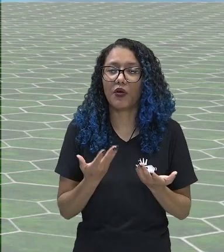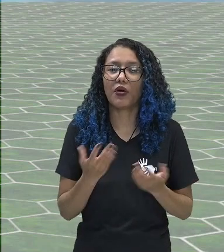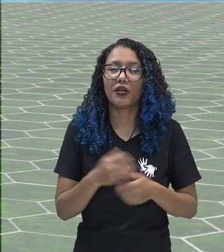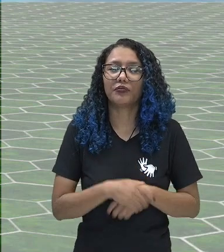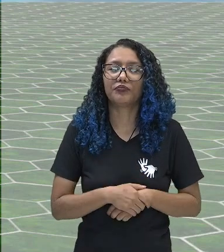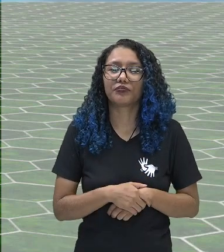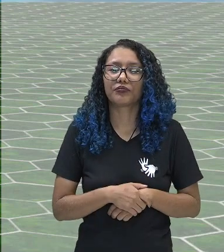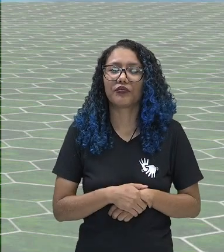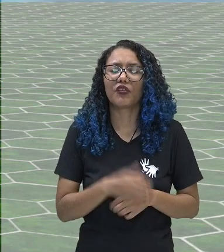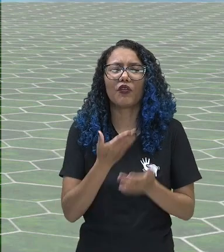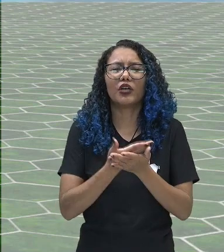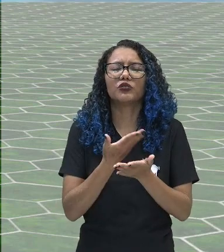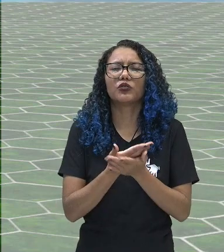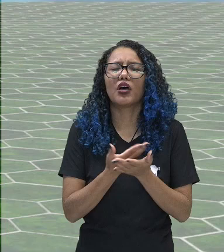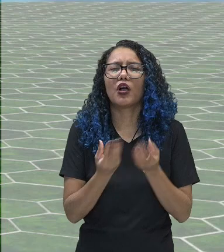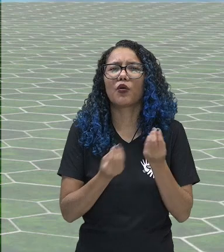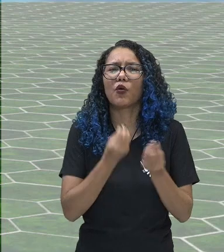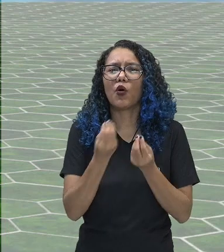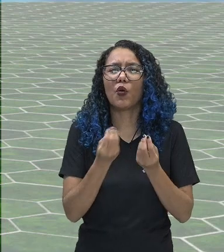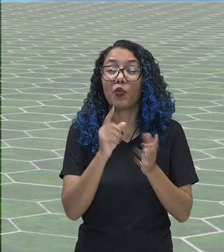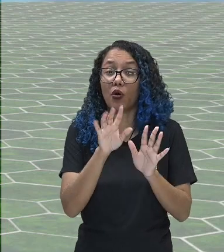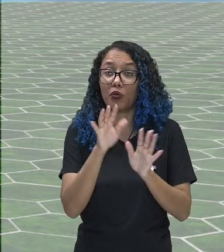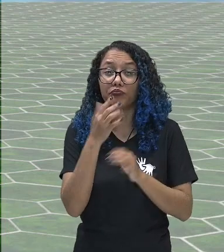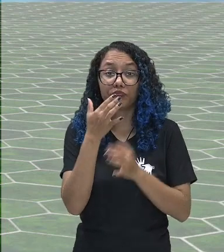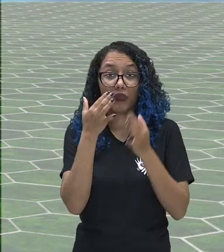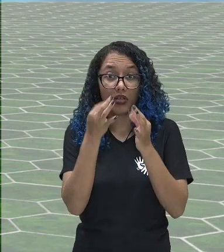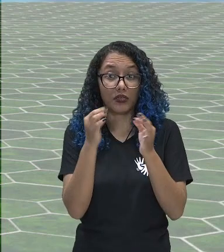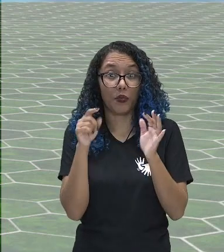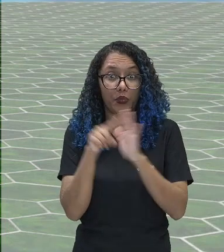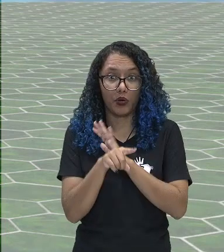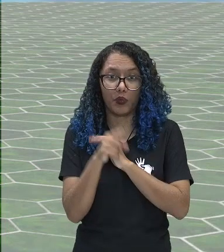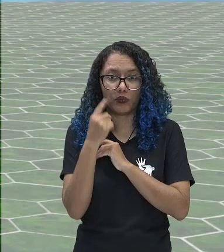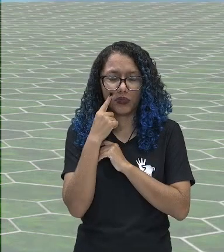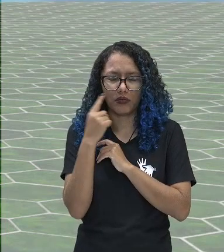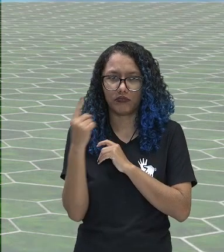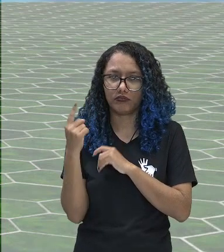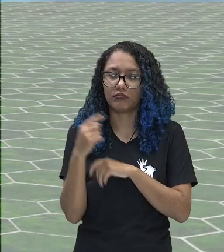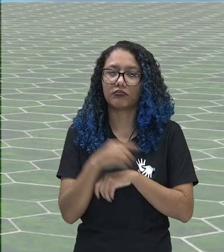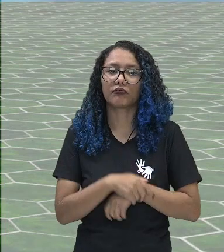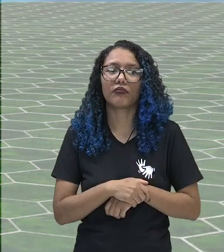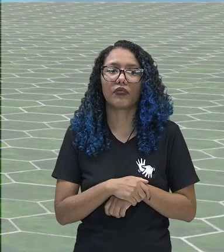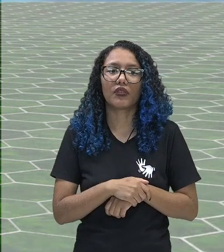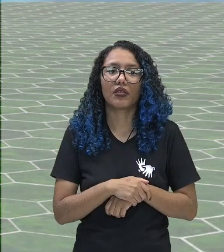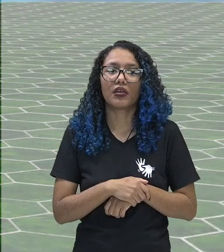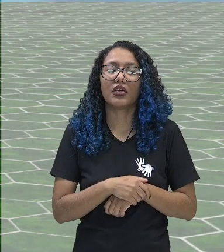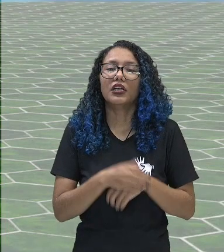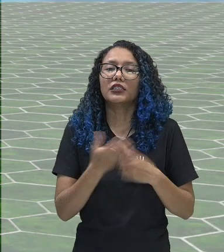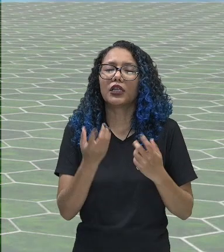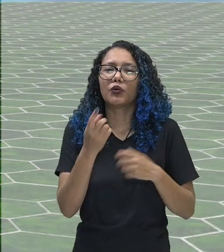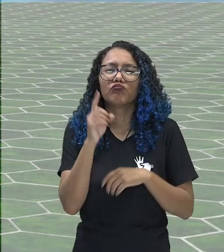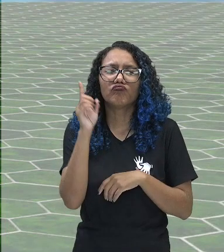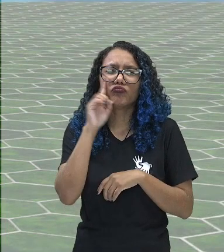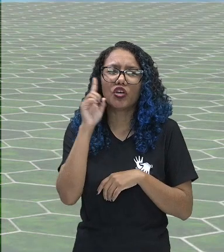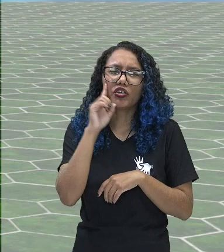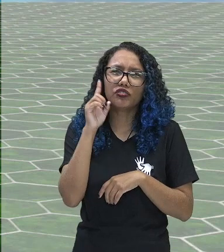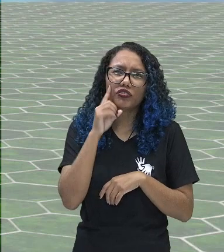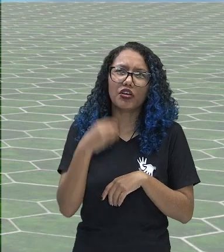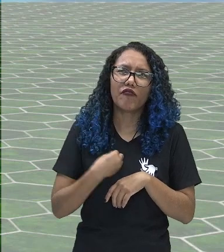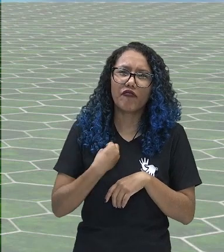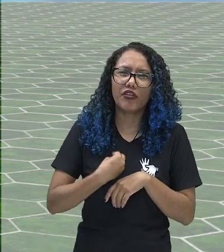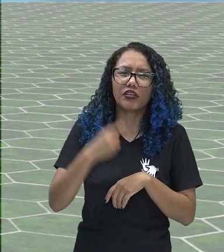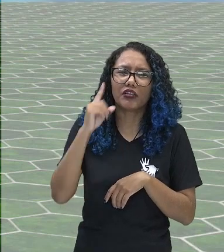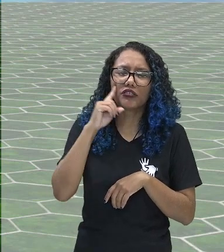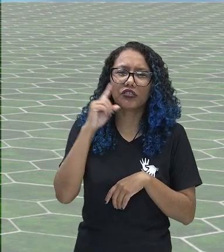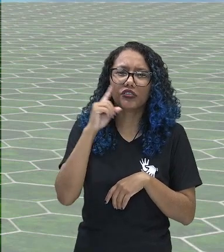dia a dia, vejo aí na pergunta que eu tenho para vocês, o que no dia a dia esse assunto tem a ver